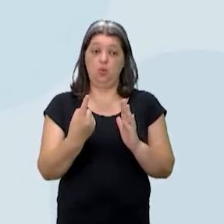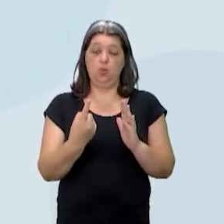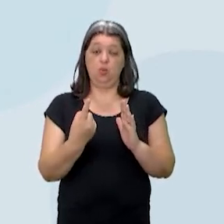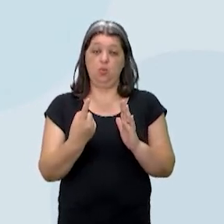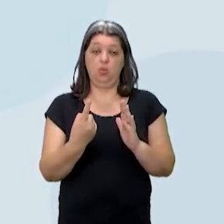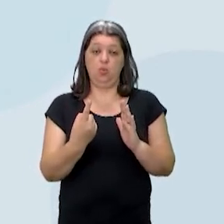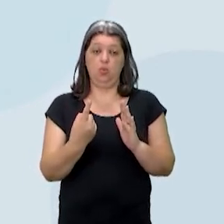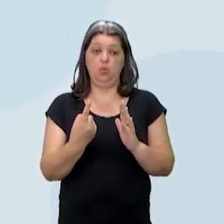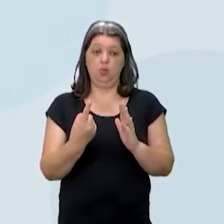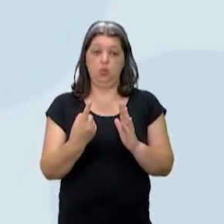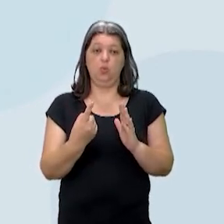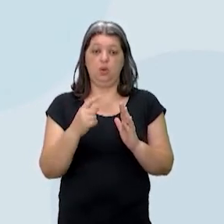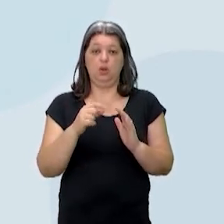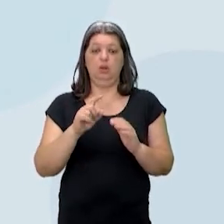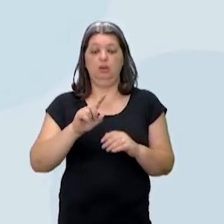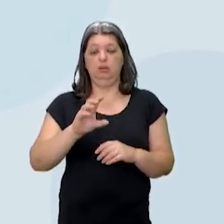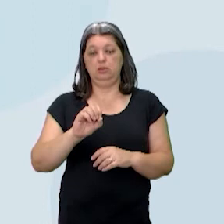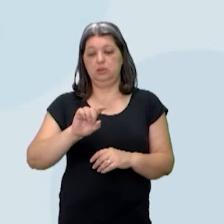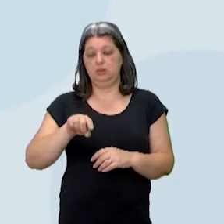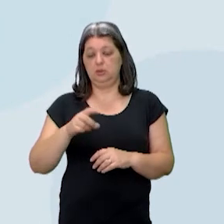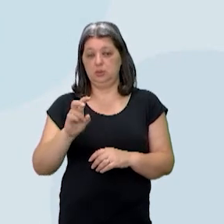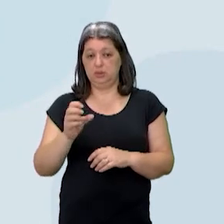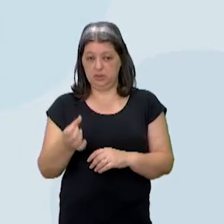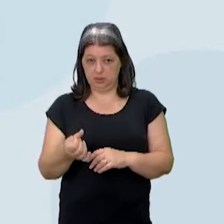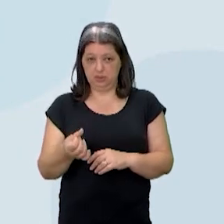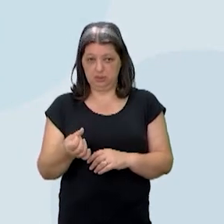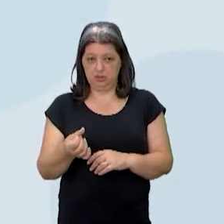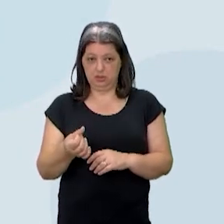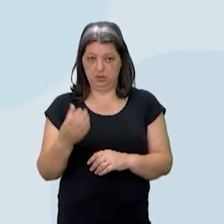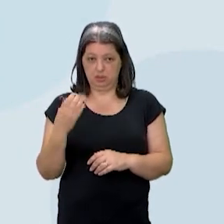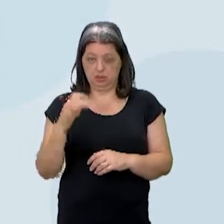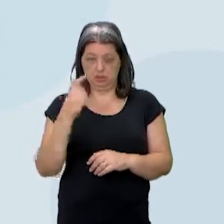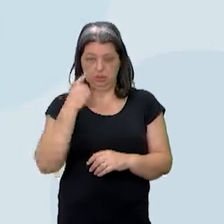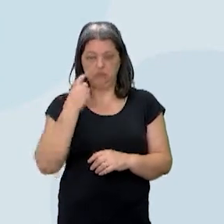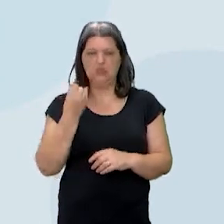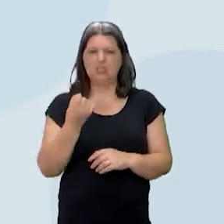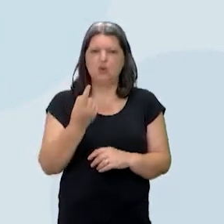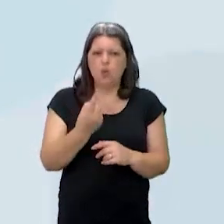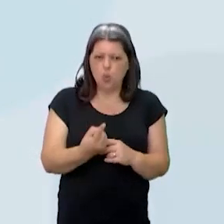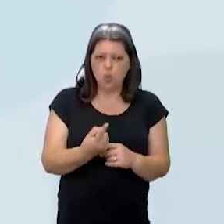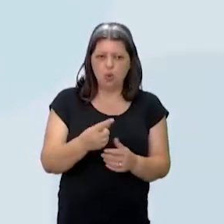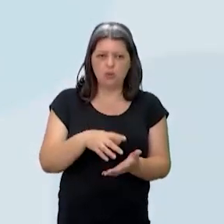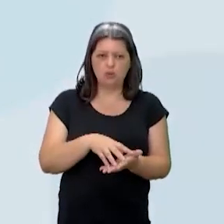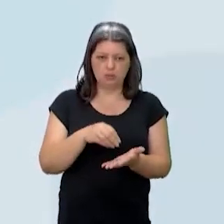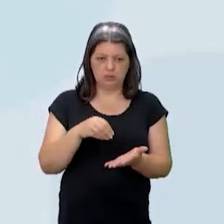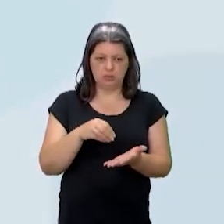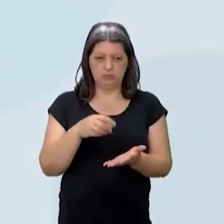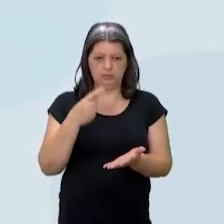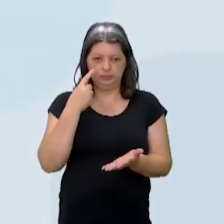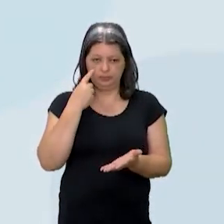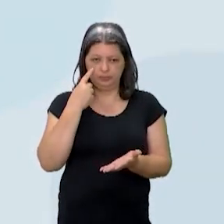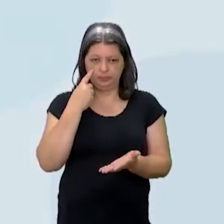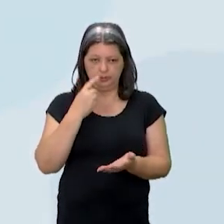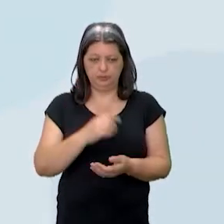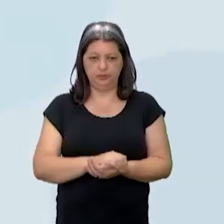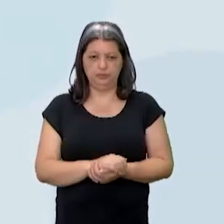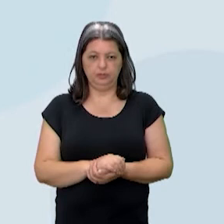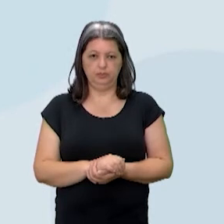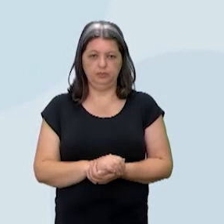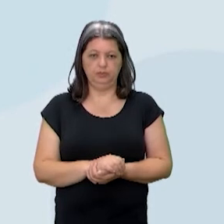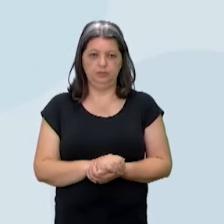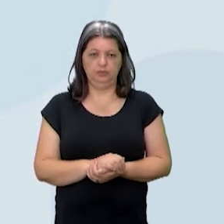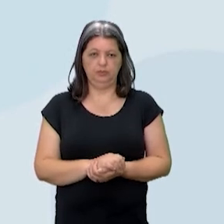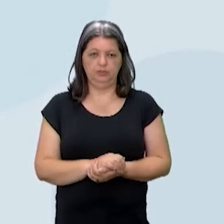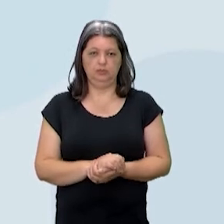custa 56 centavos. Então, ó, se um salgadinho, eu vou até escrever aqui, ó, um salgadinho